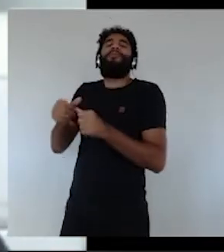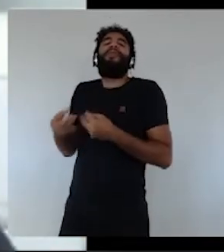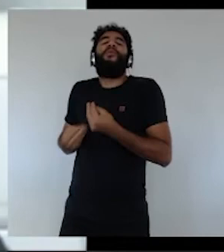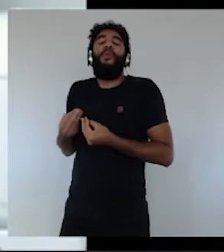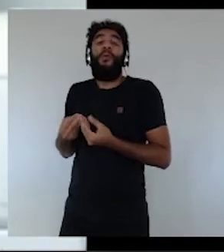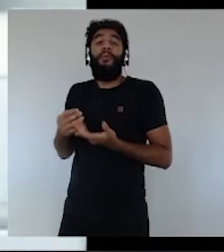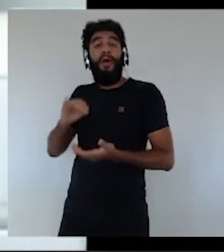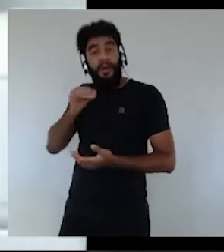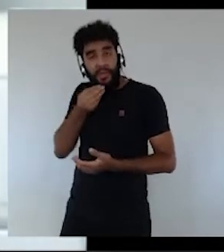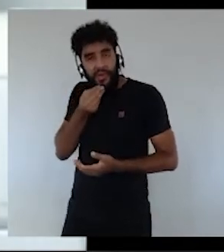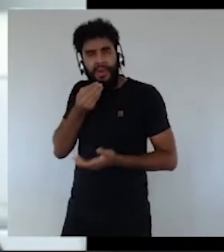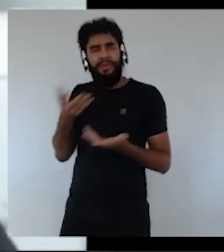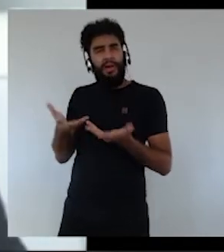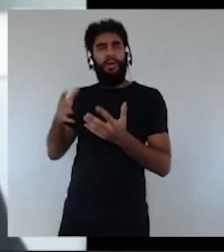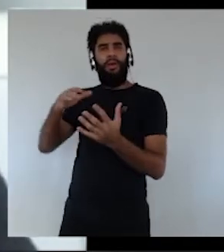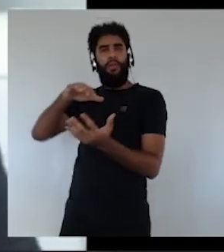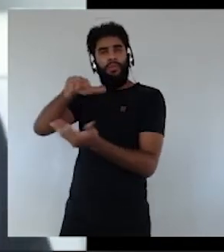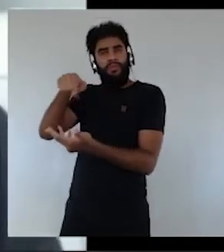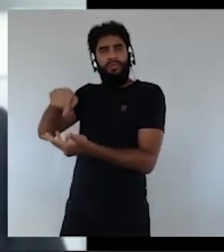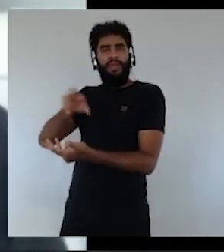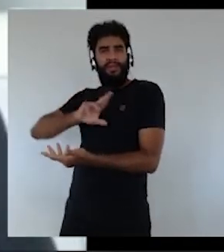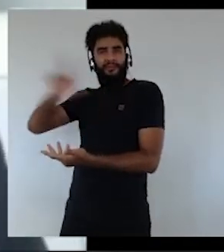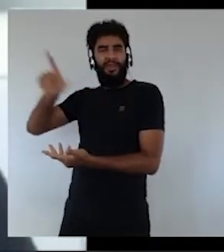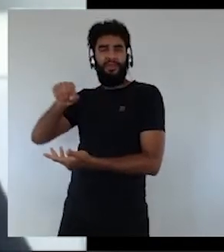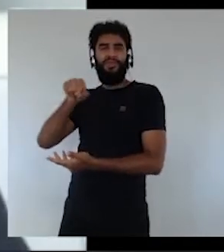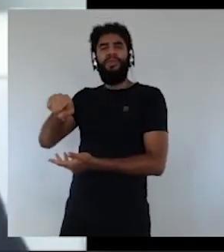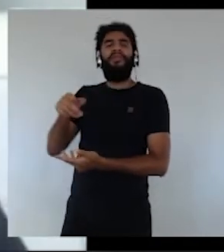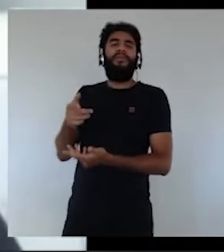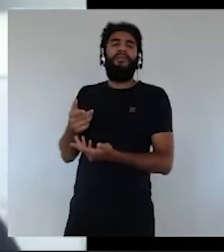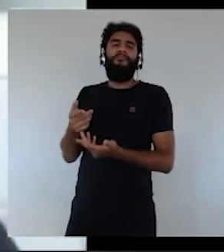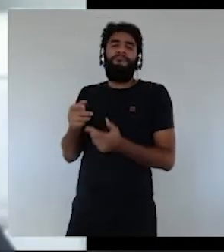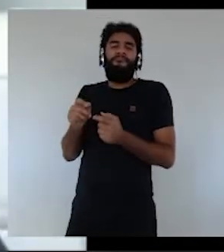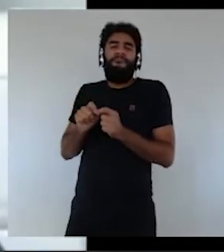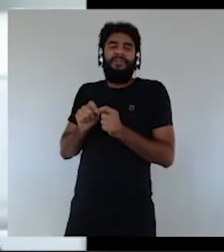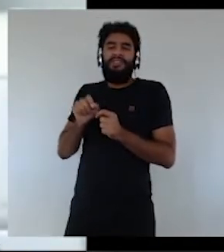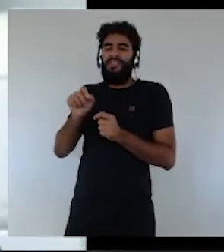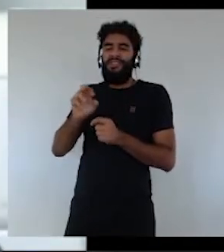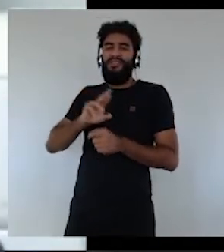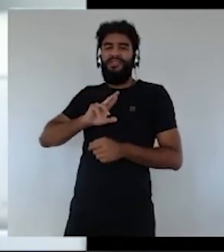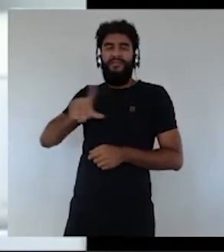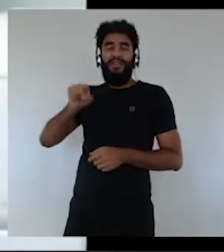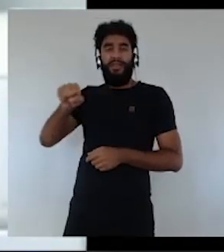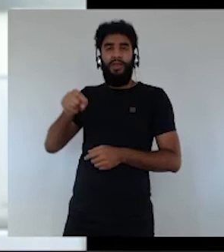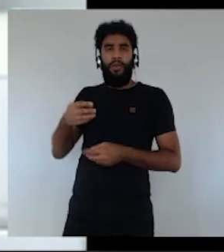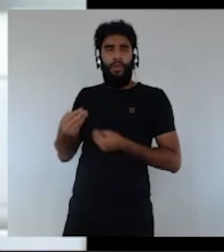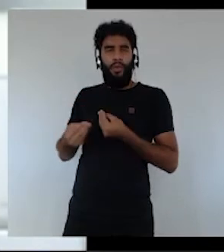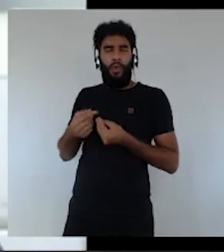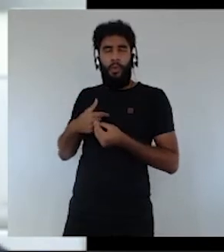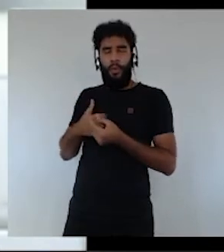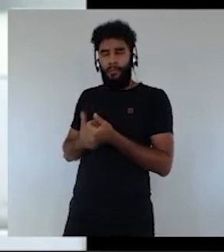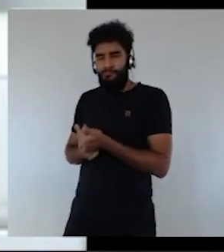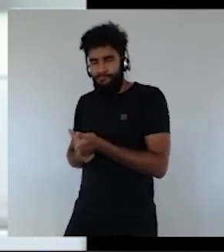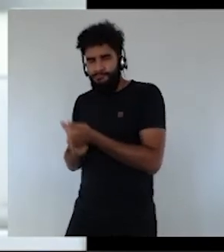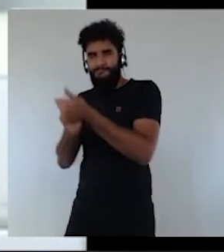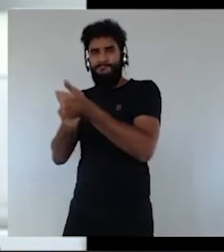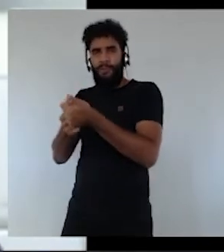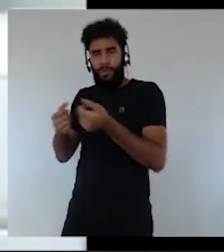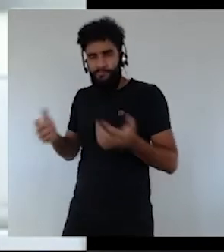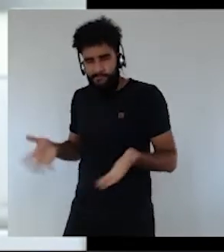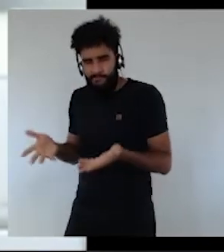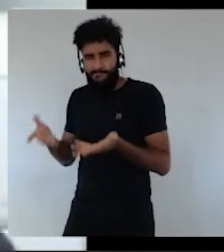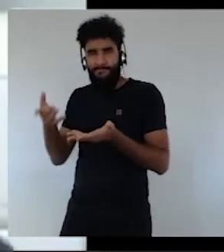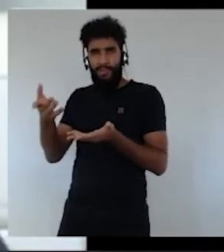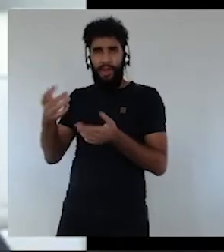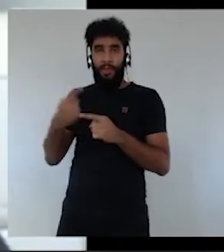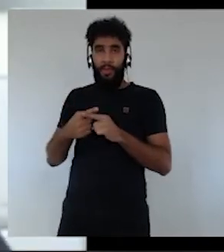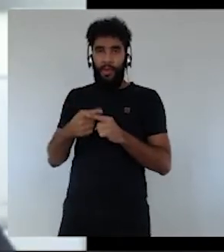Aproveite que o mundo está diferente e veja o que você pode fazer para poder dar a sua pequena contribuição para que o mundo que você deixe